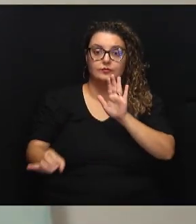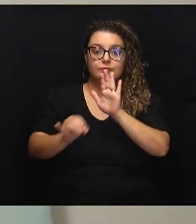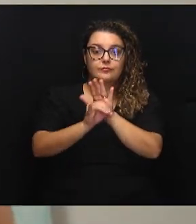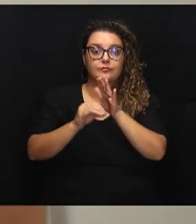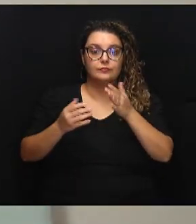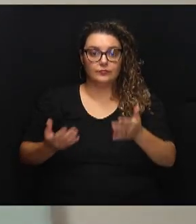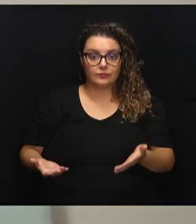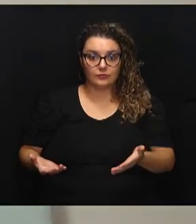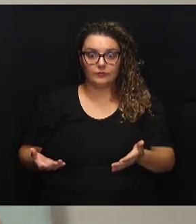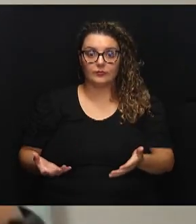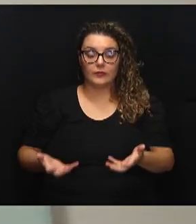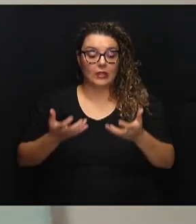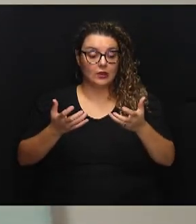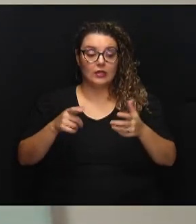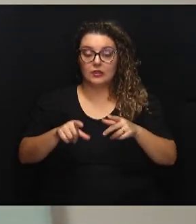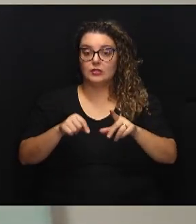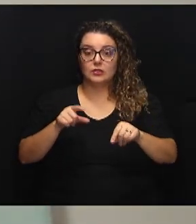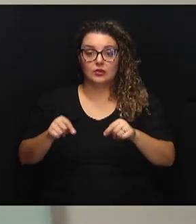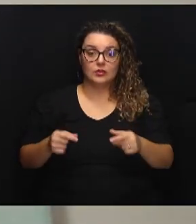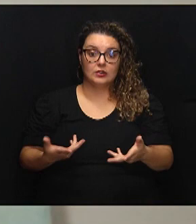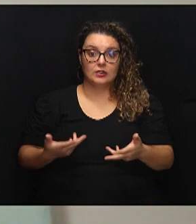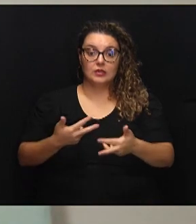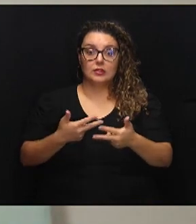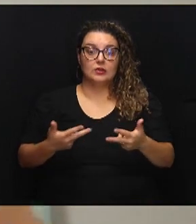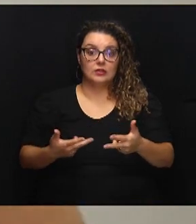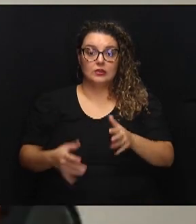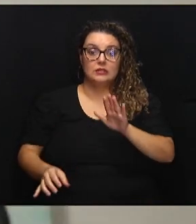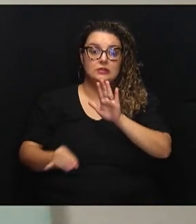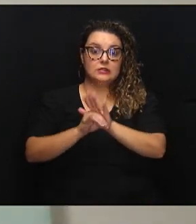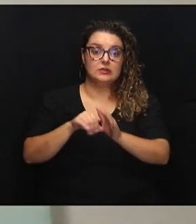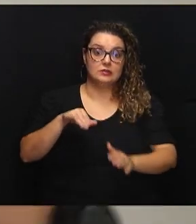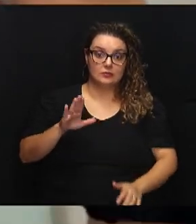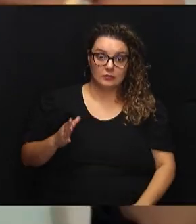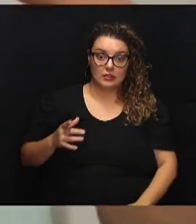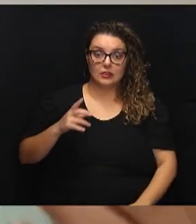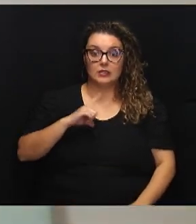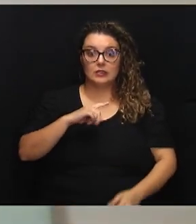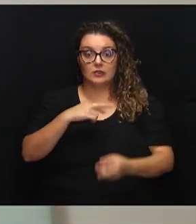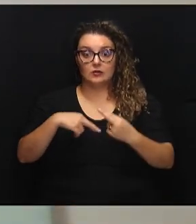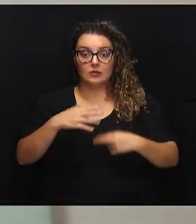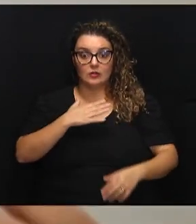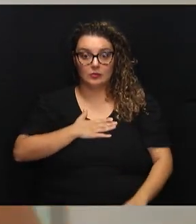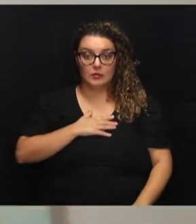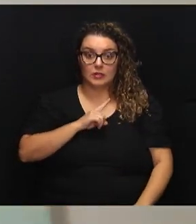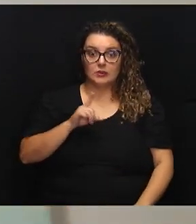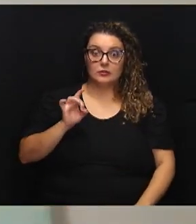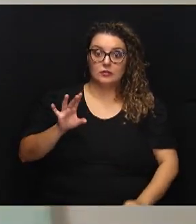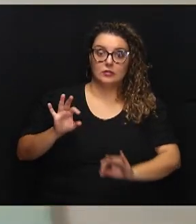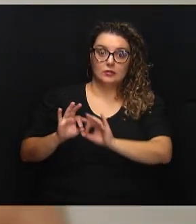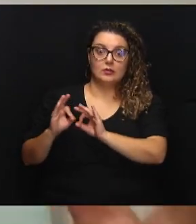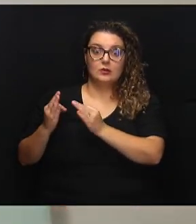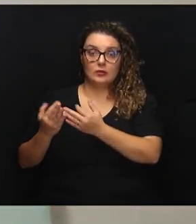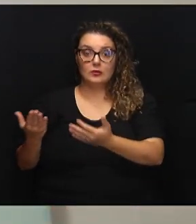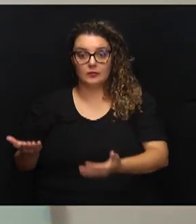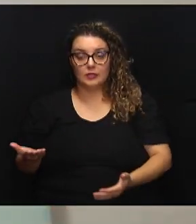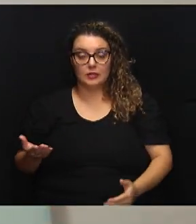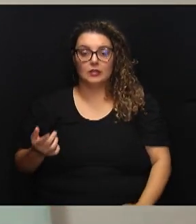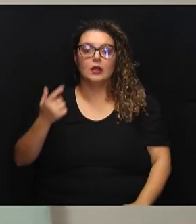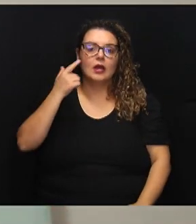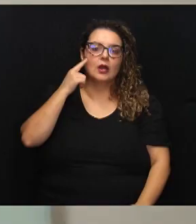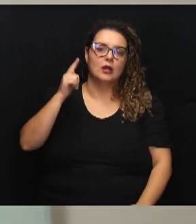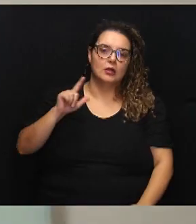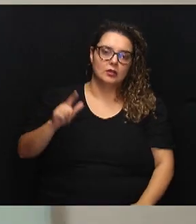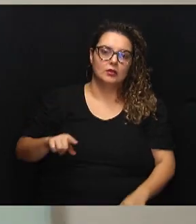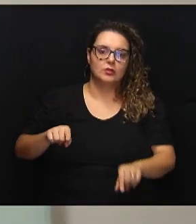Então a gente quer escolher algo que a gente se identifique mais, né, que tem a ver comigo, não só com a minha família. E claro que entra